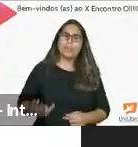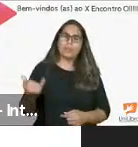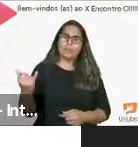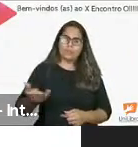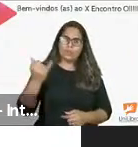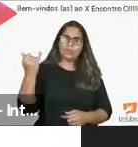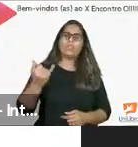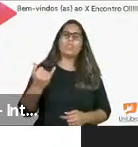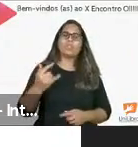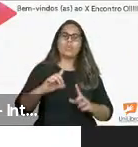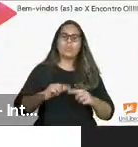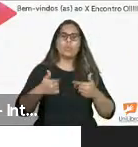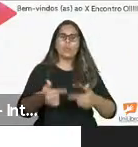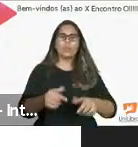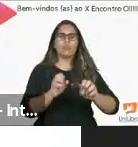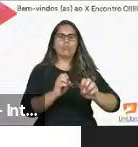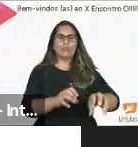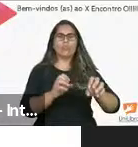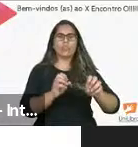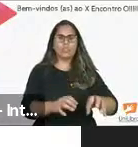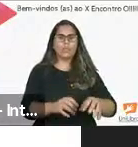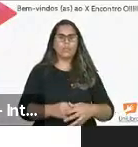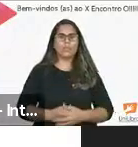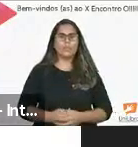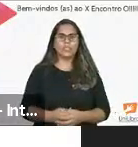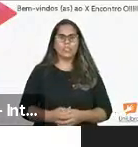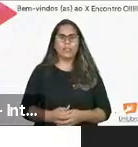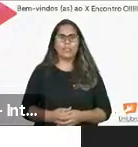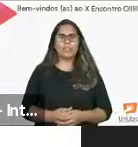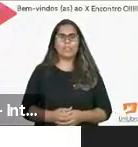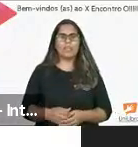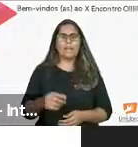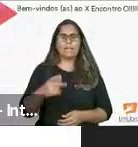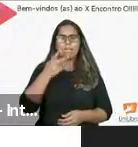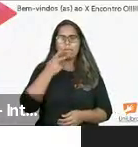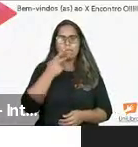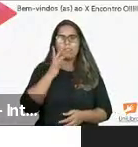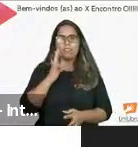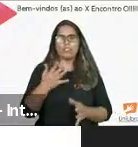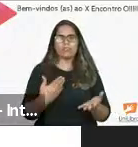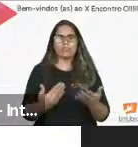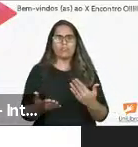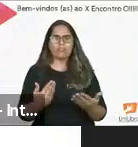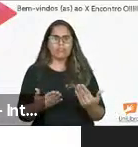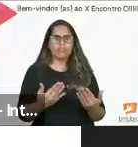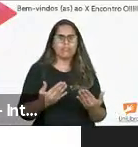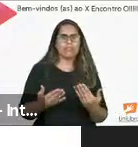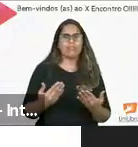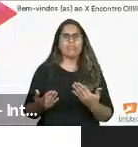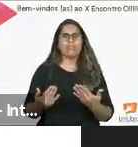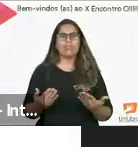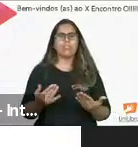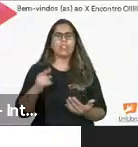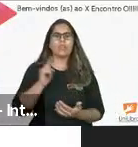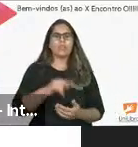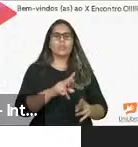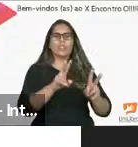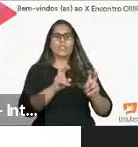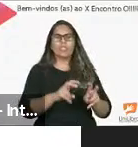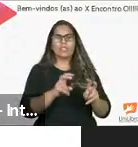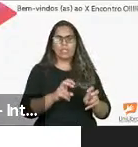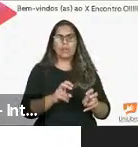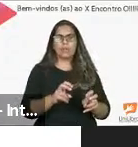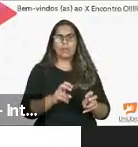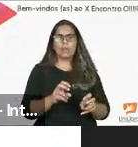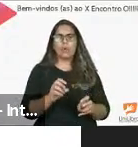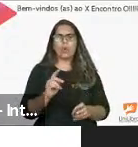para o ato educativo. E eu poderia assim, já dialogar com uma dos temas do OIP. O